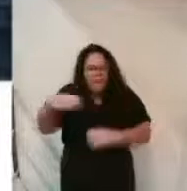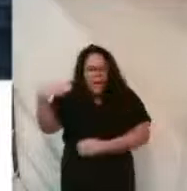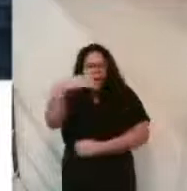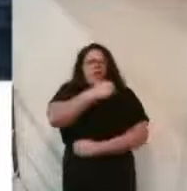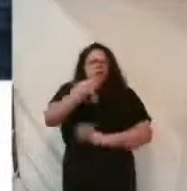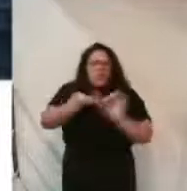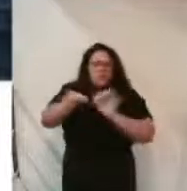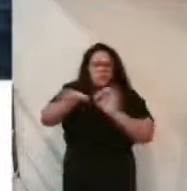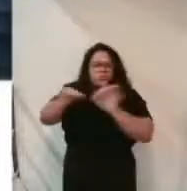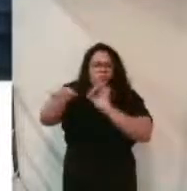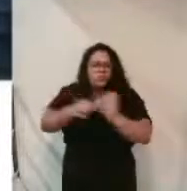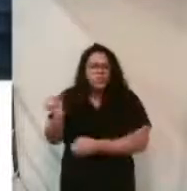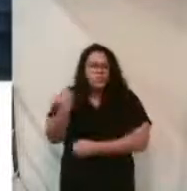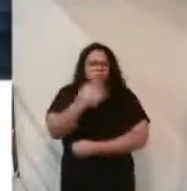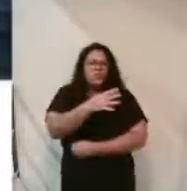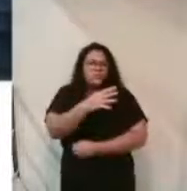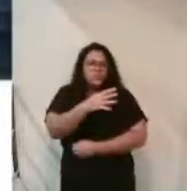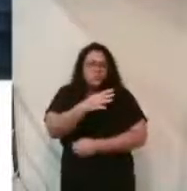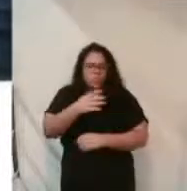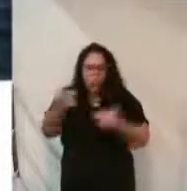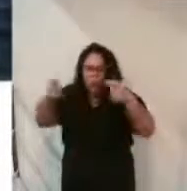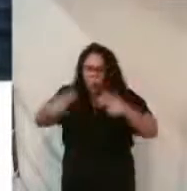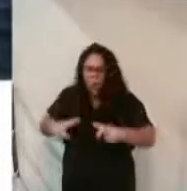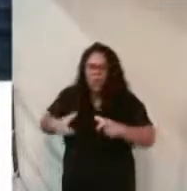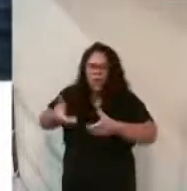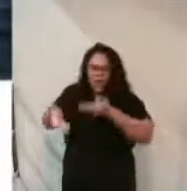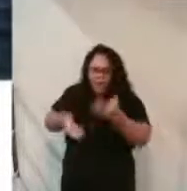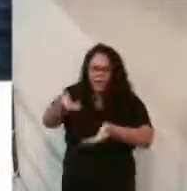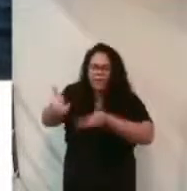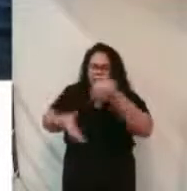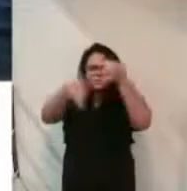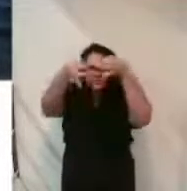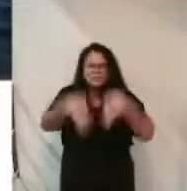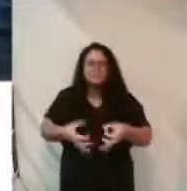em Oricuri, para atender toda aquela faixa do sertão do Araripe,